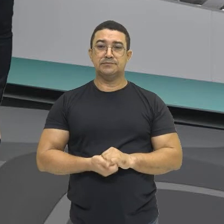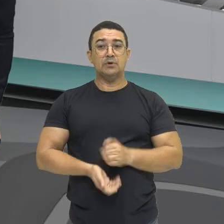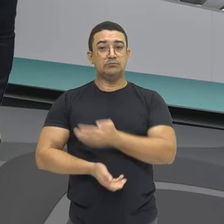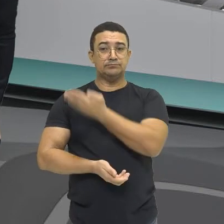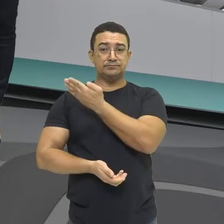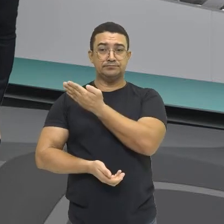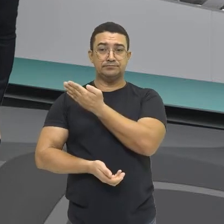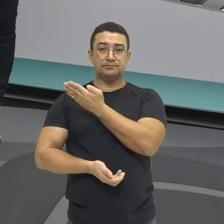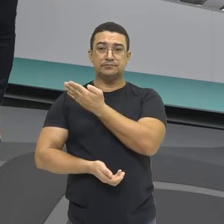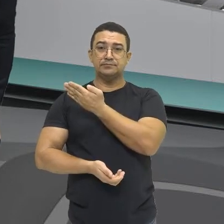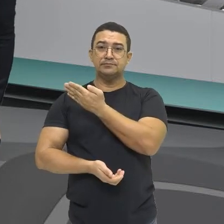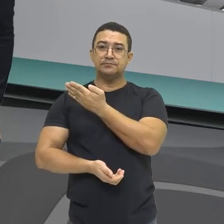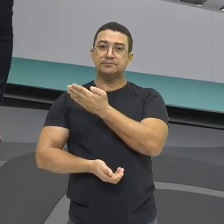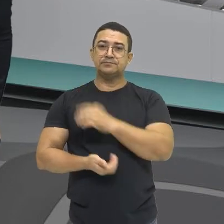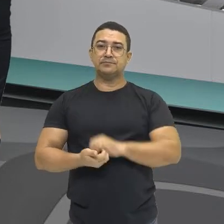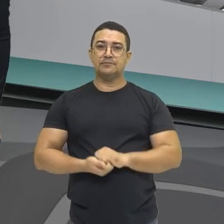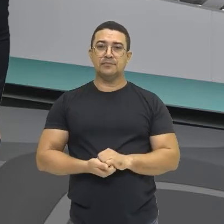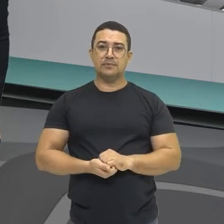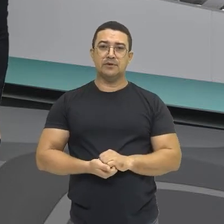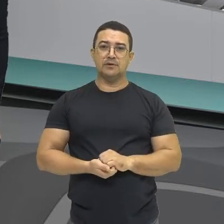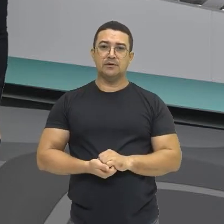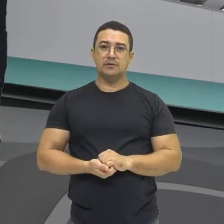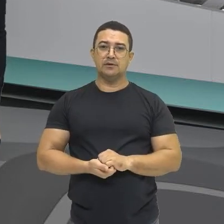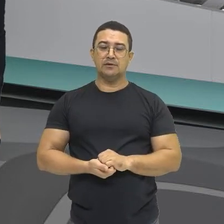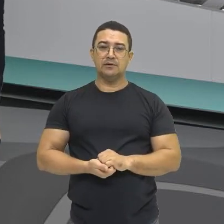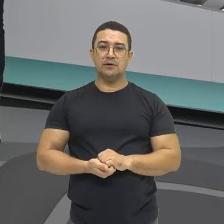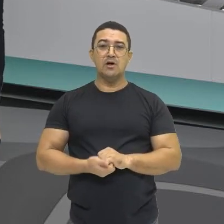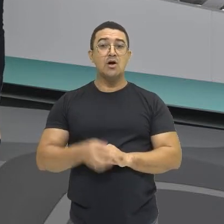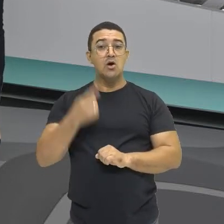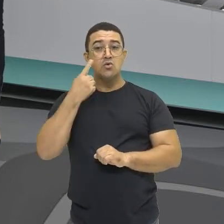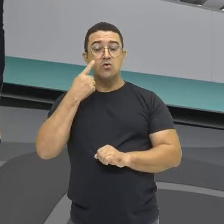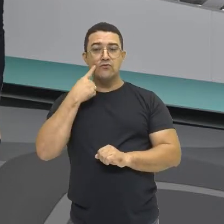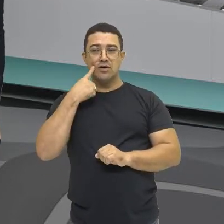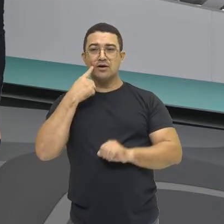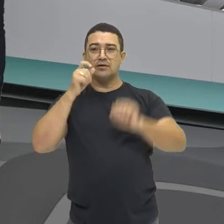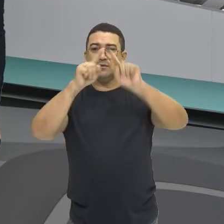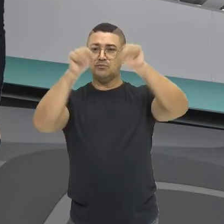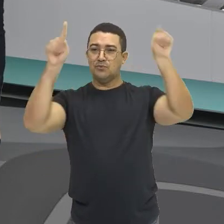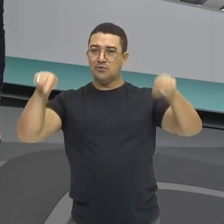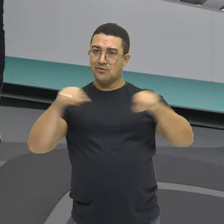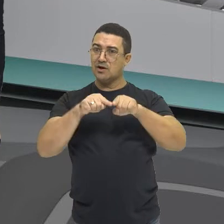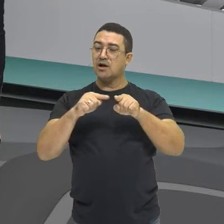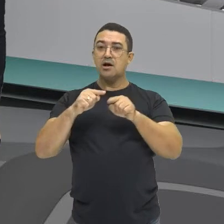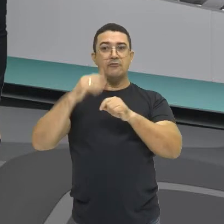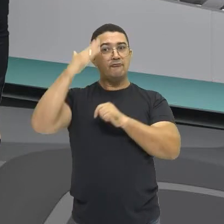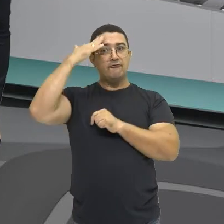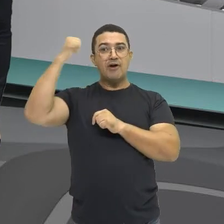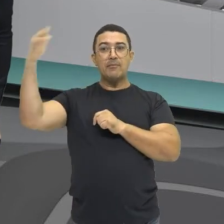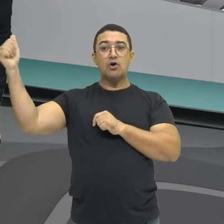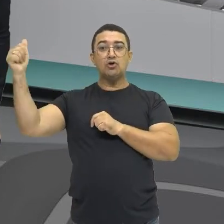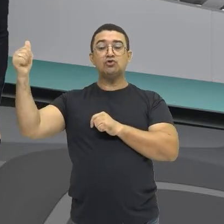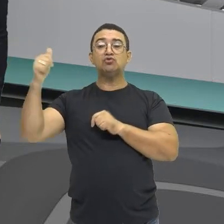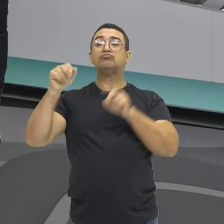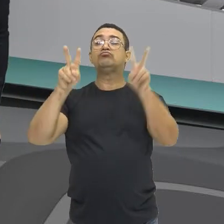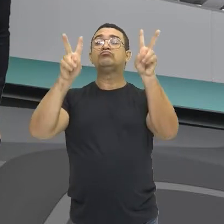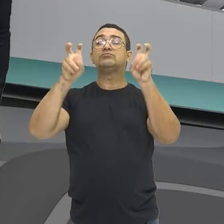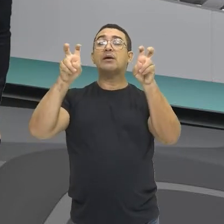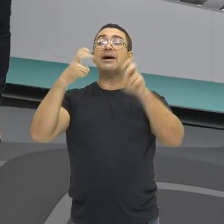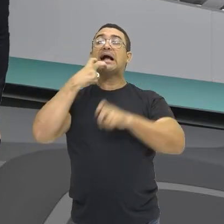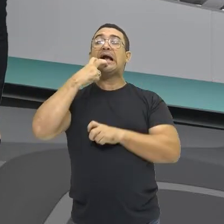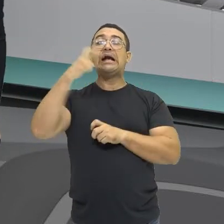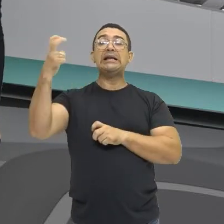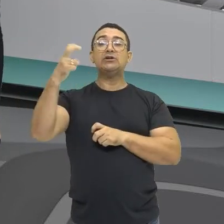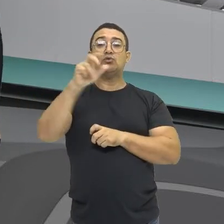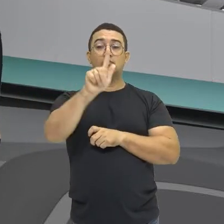Edvard Munch, que ele tem uma imagem, um quadro muito famoso, que é o Grito, tá? Então, justamente